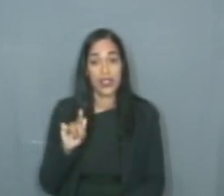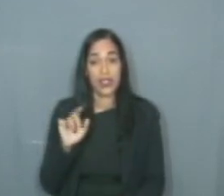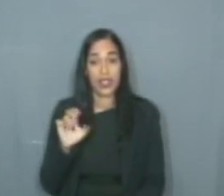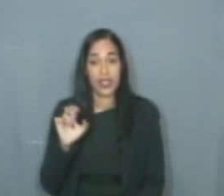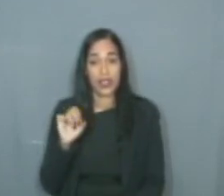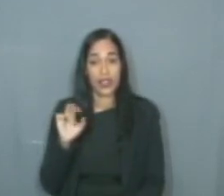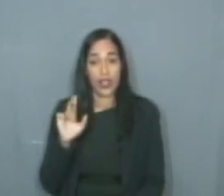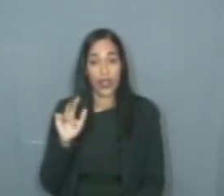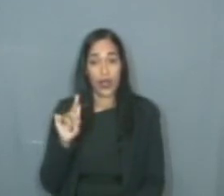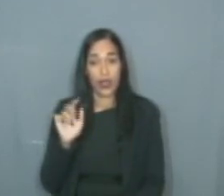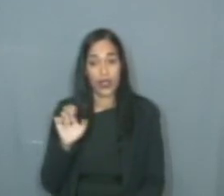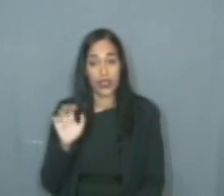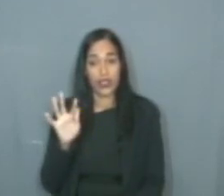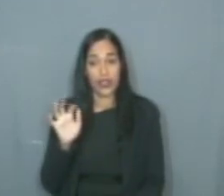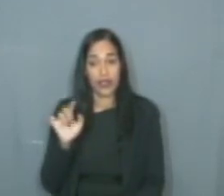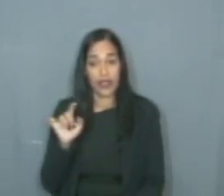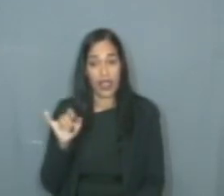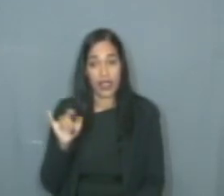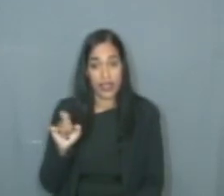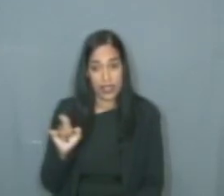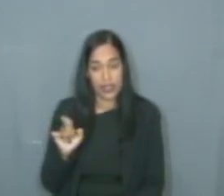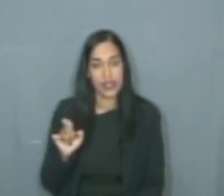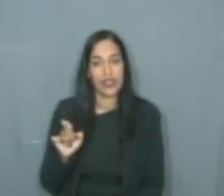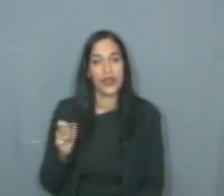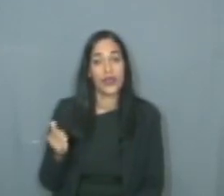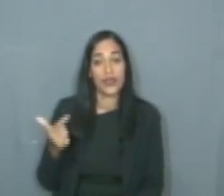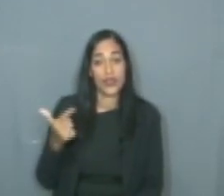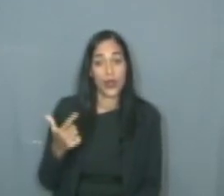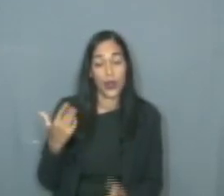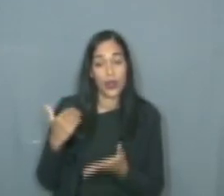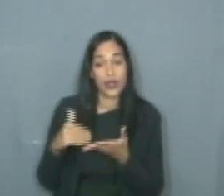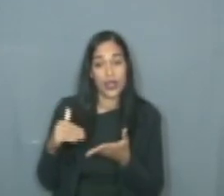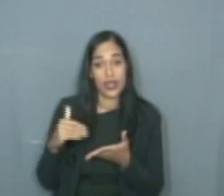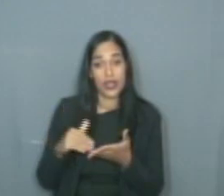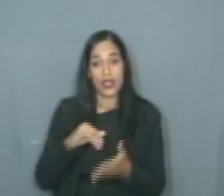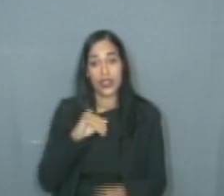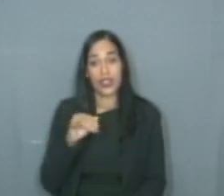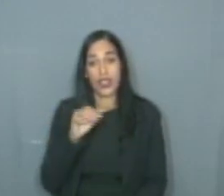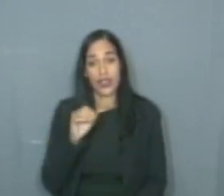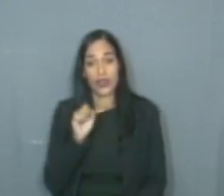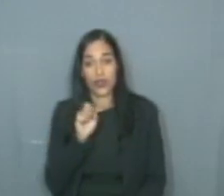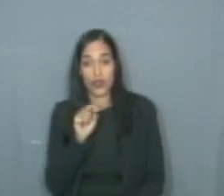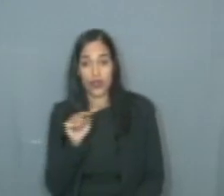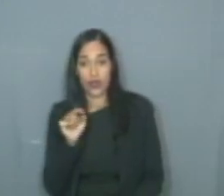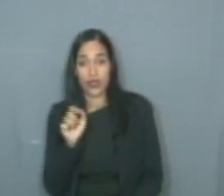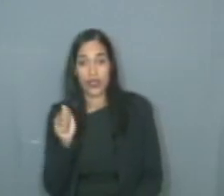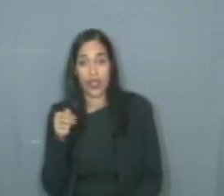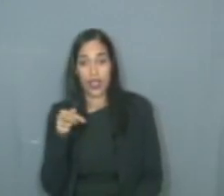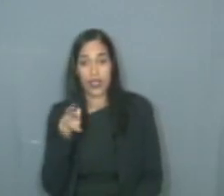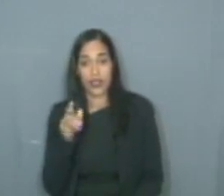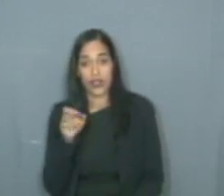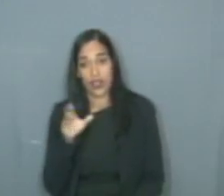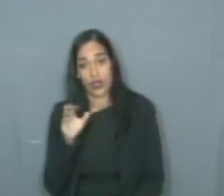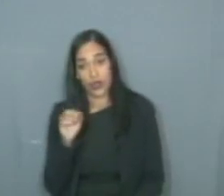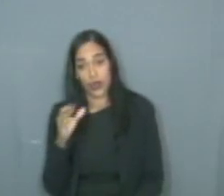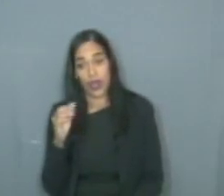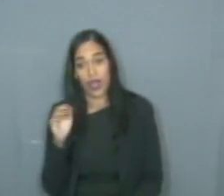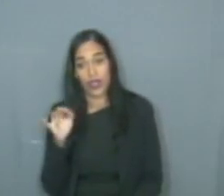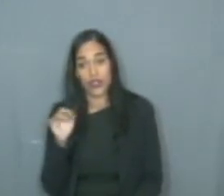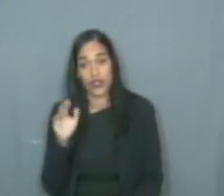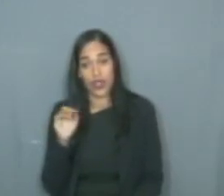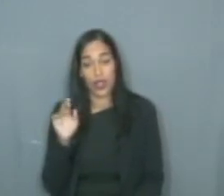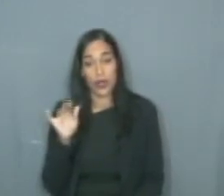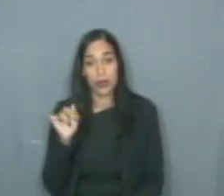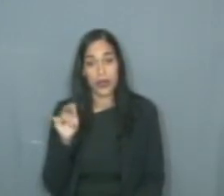Félix Cabral de Souza. O segundo secretário, senhor José Ângelo Castelo Branco. E